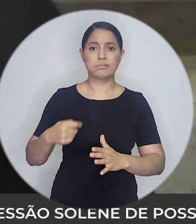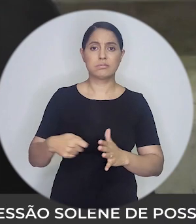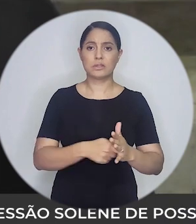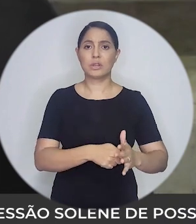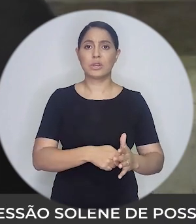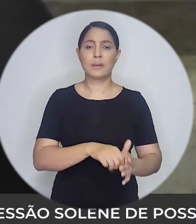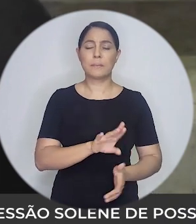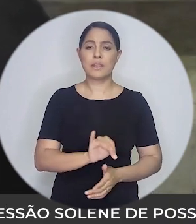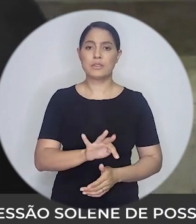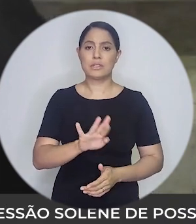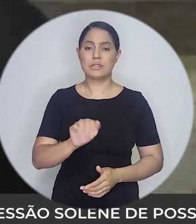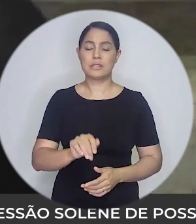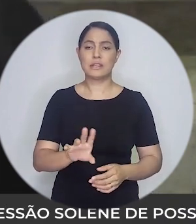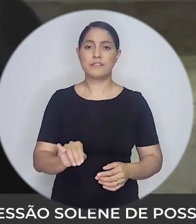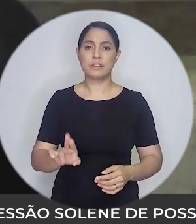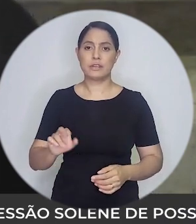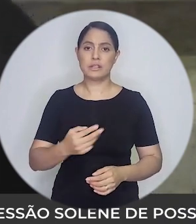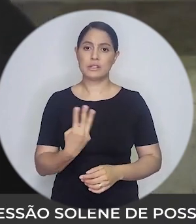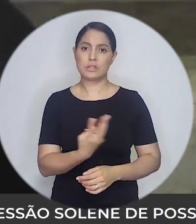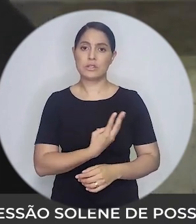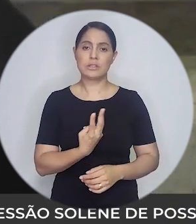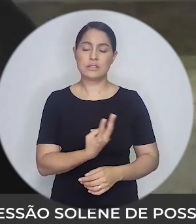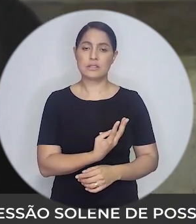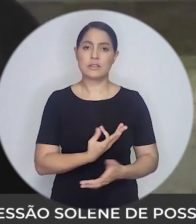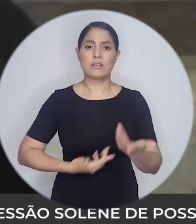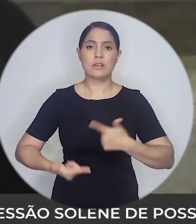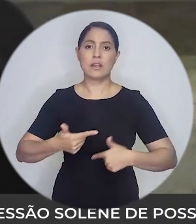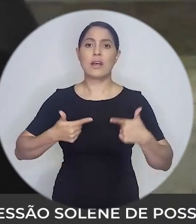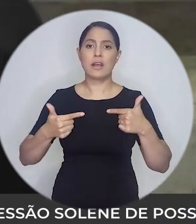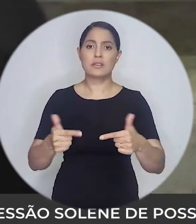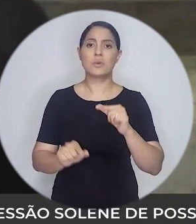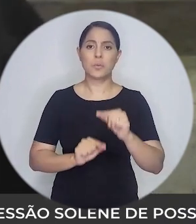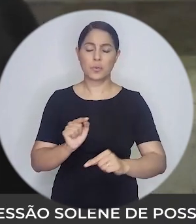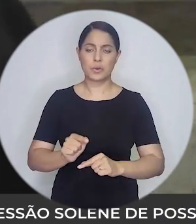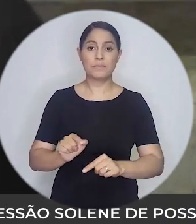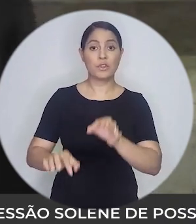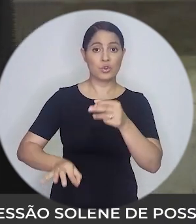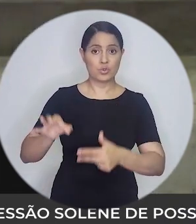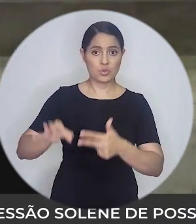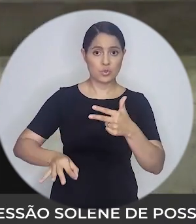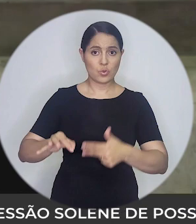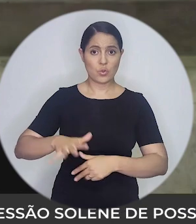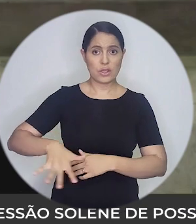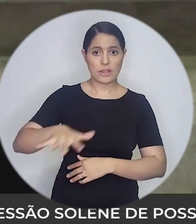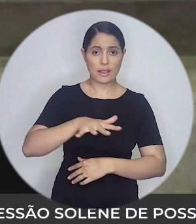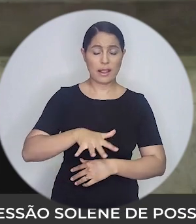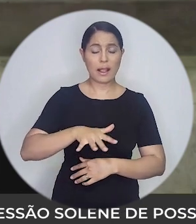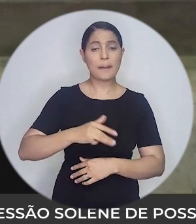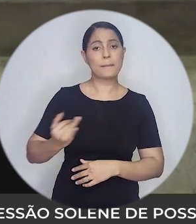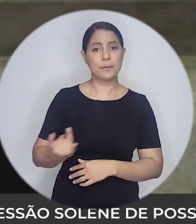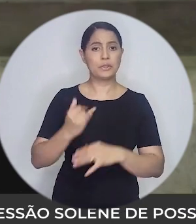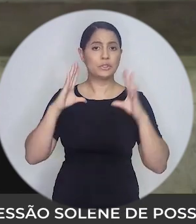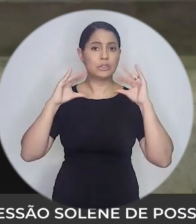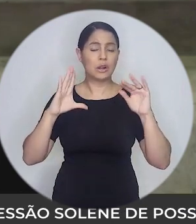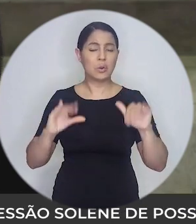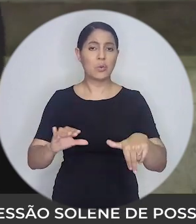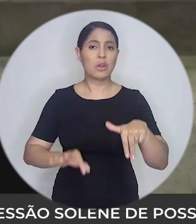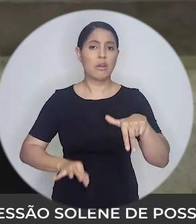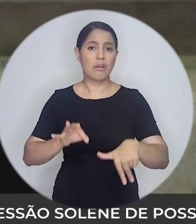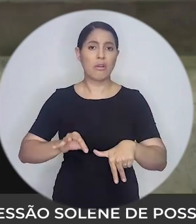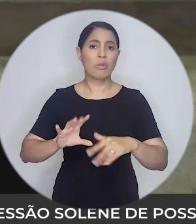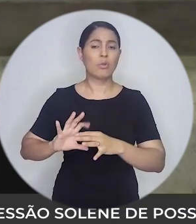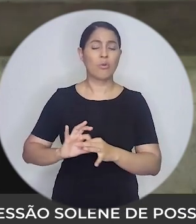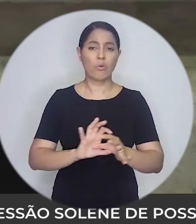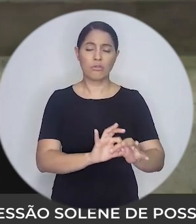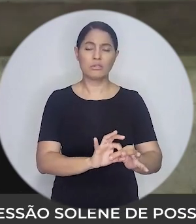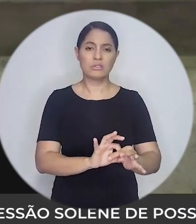estela de prestação jurisdicional, manter as condições para que nossos juízes e desembargadores tenham a tranquilidade para bem